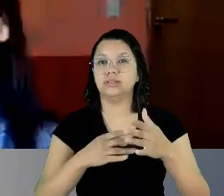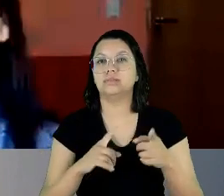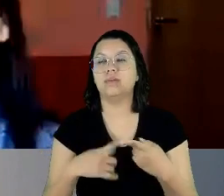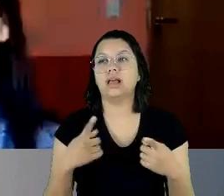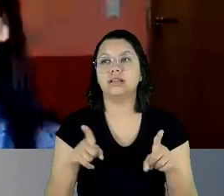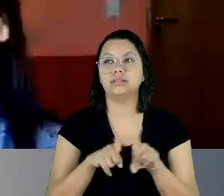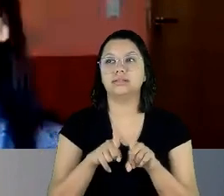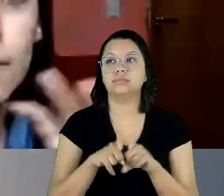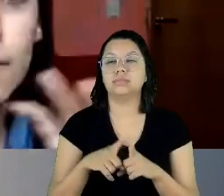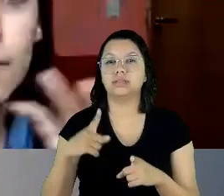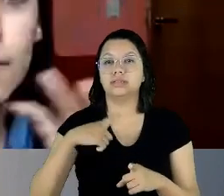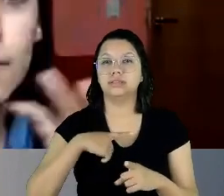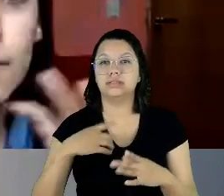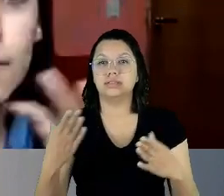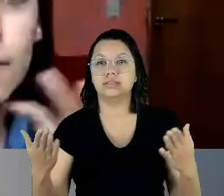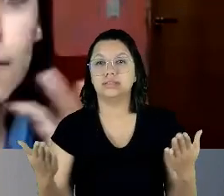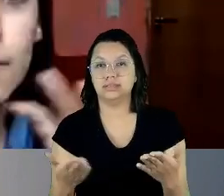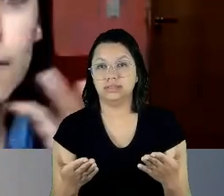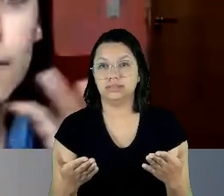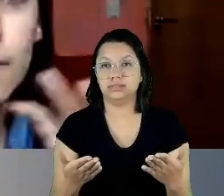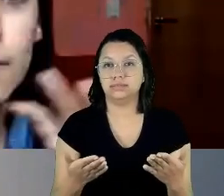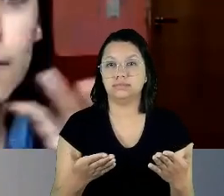barreiras, mas também a gente tem